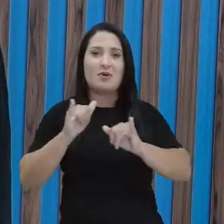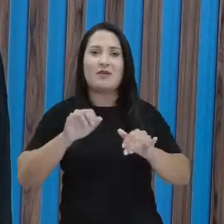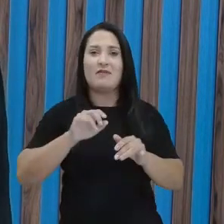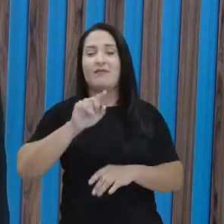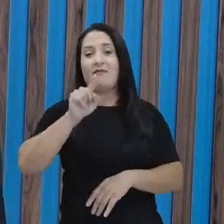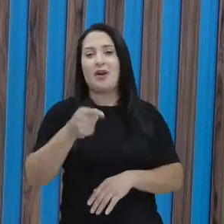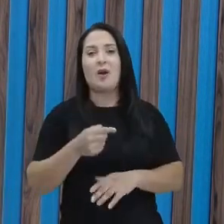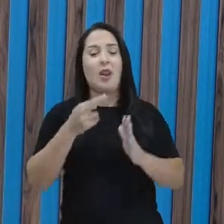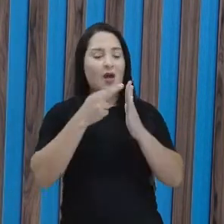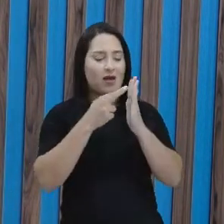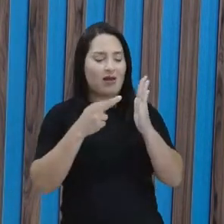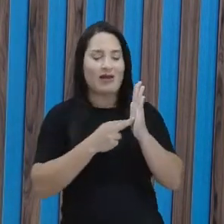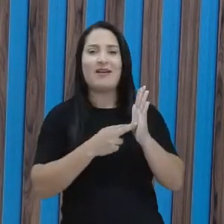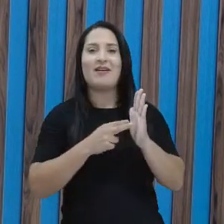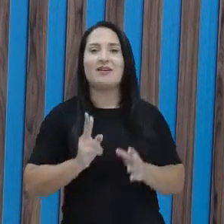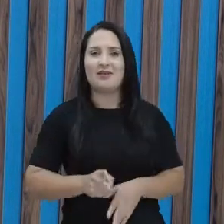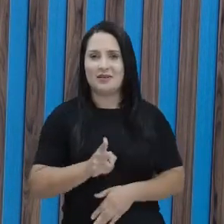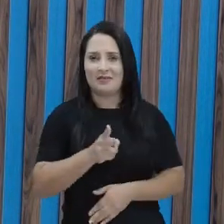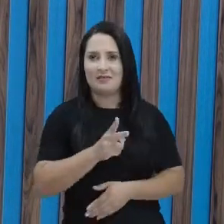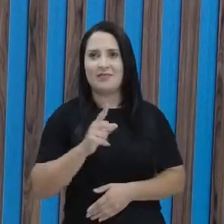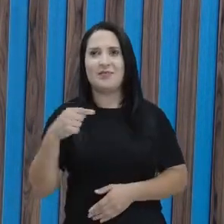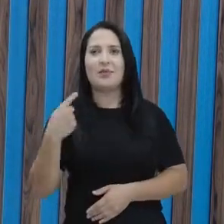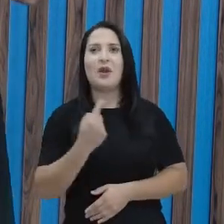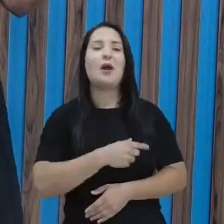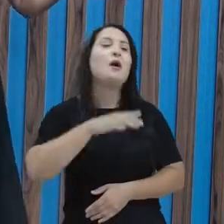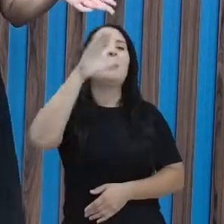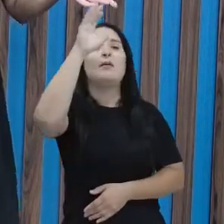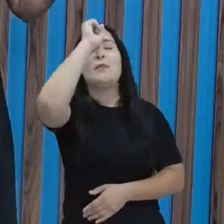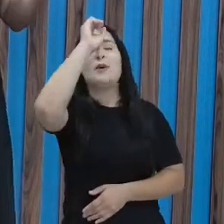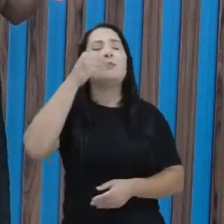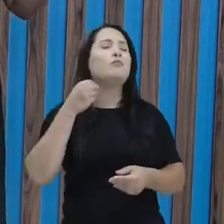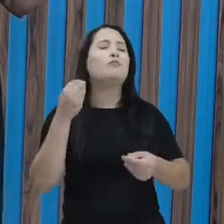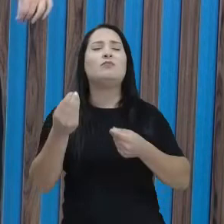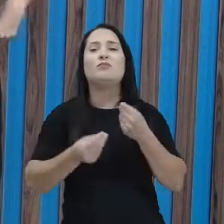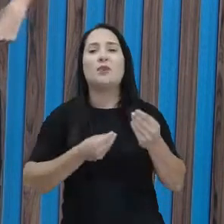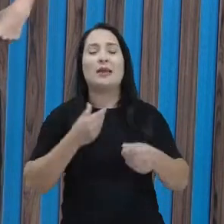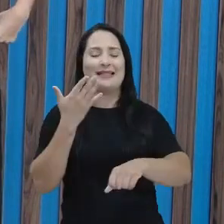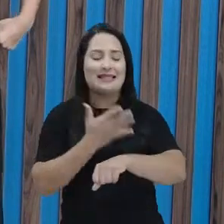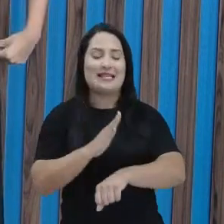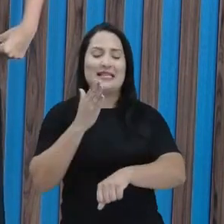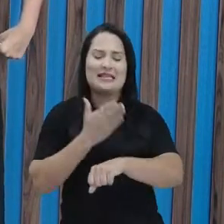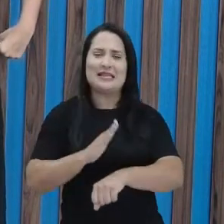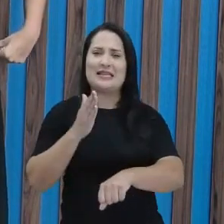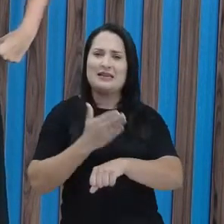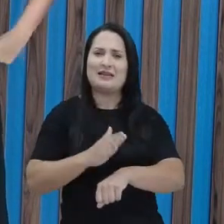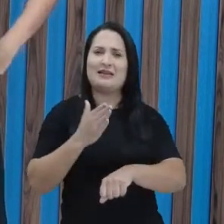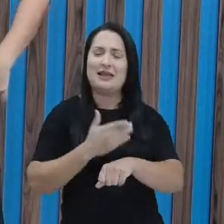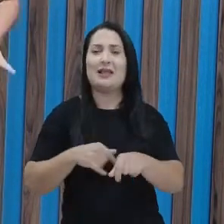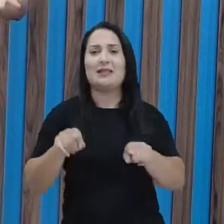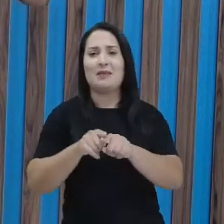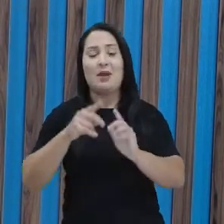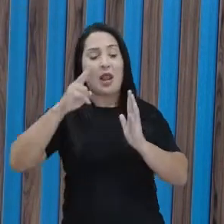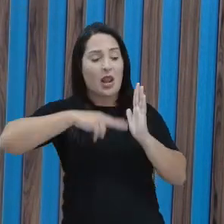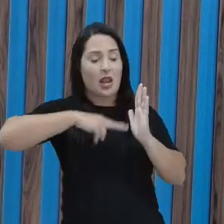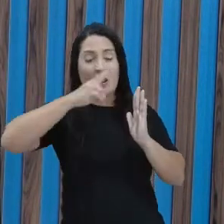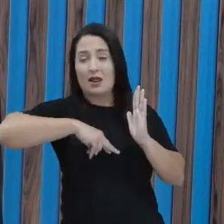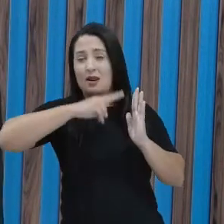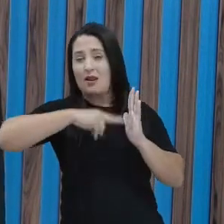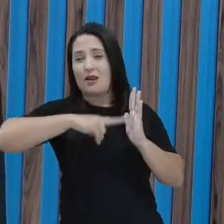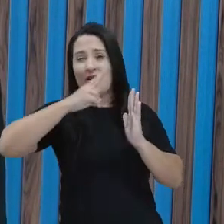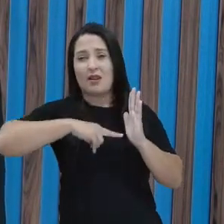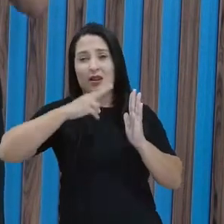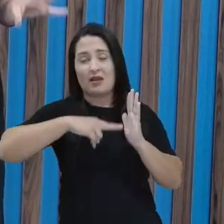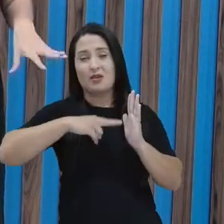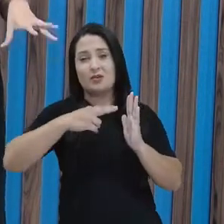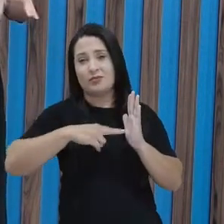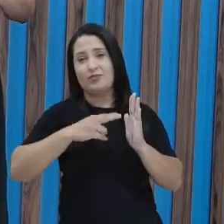regra. E a gente aprende como? Exercitando, de verdade, e lendo. Ler ajuda muito, eu juro. Essas questões